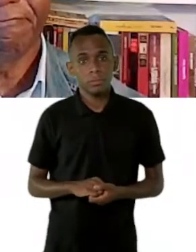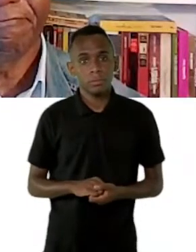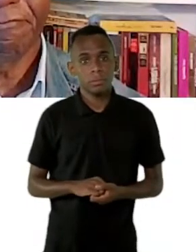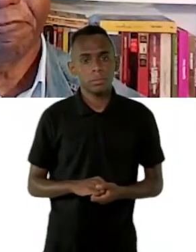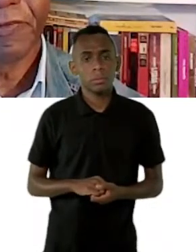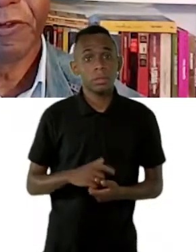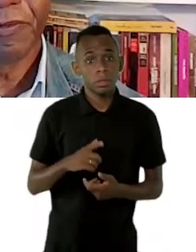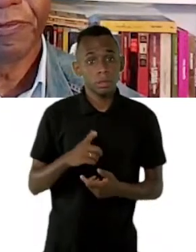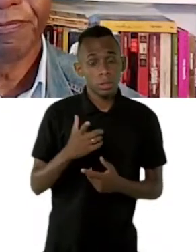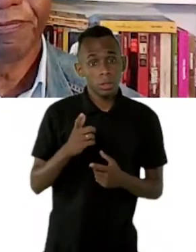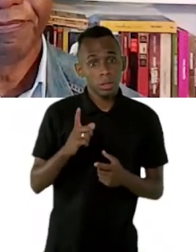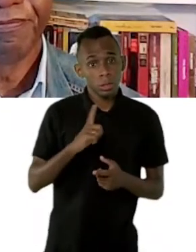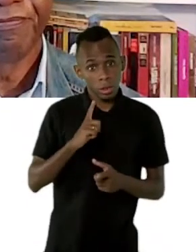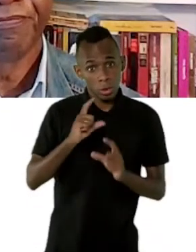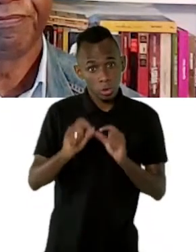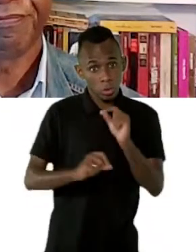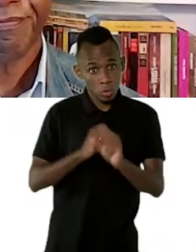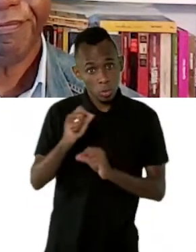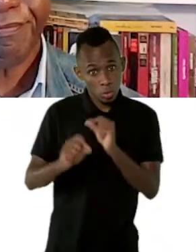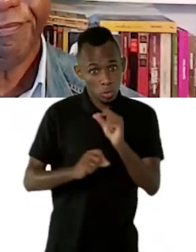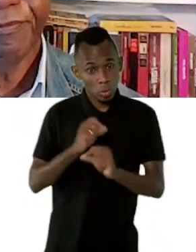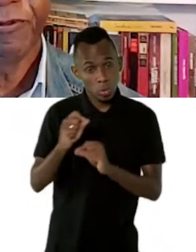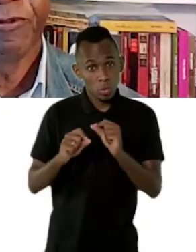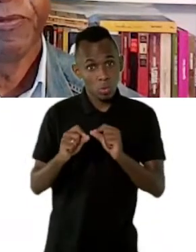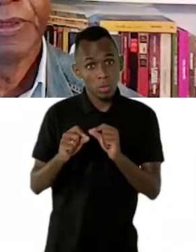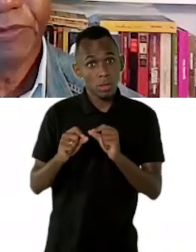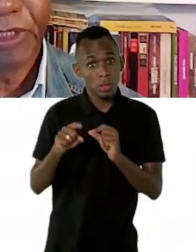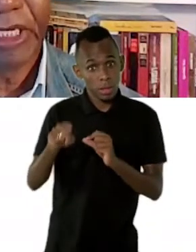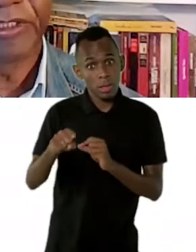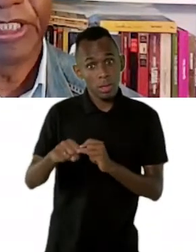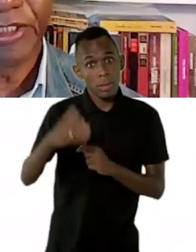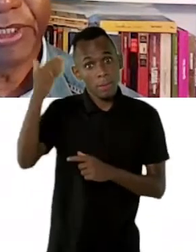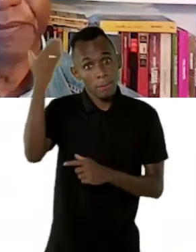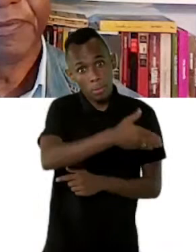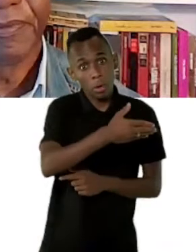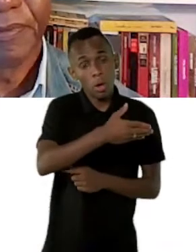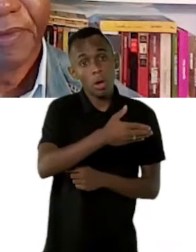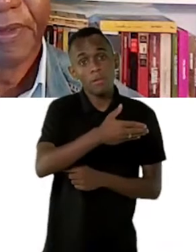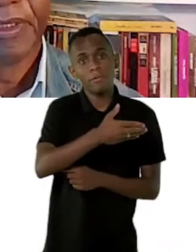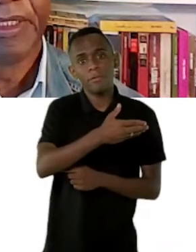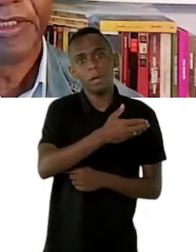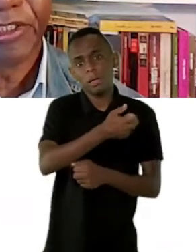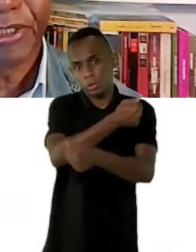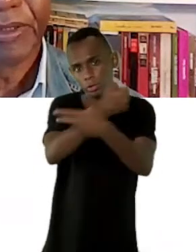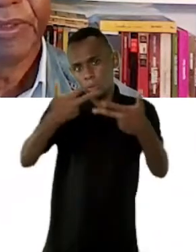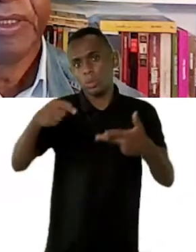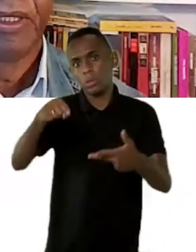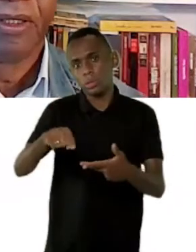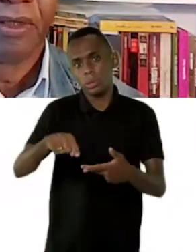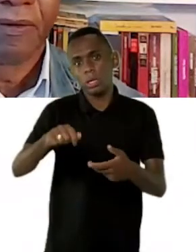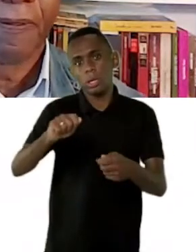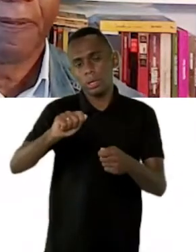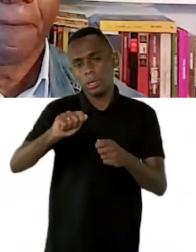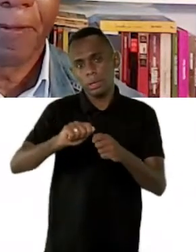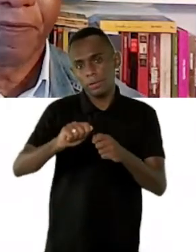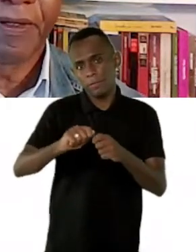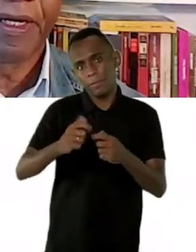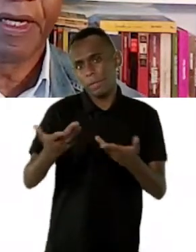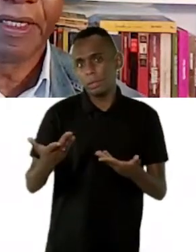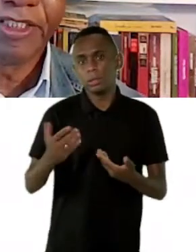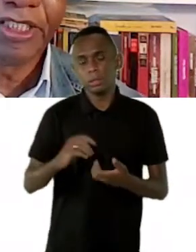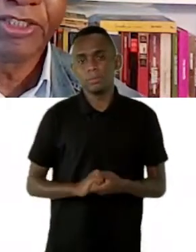reparação fortíssima sobre o que ele foi acusado recentemente. Sim, existe. Tem que fazer isso, alguém tem que fazer